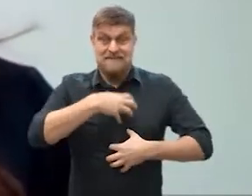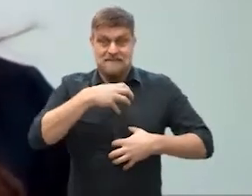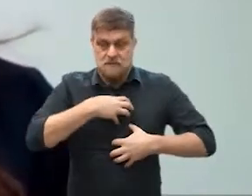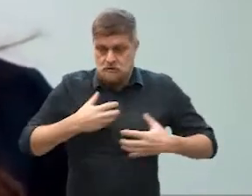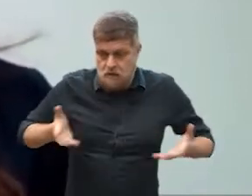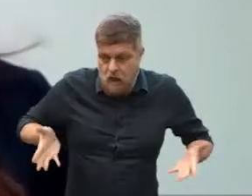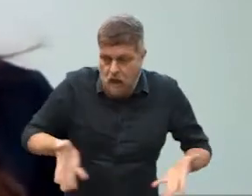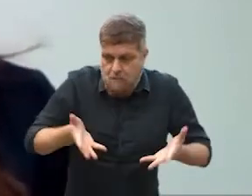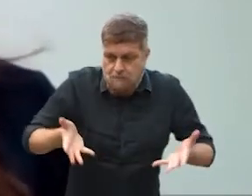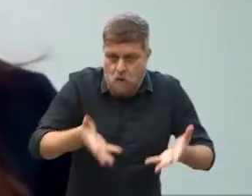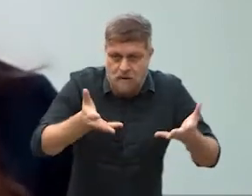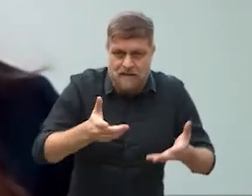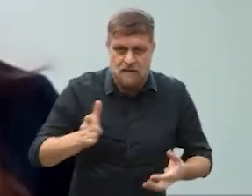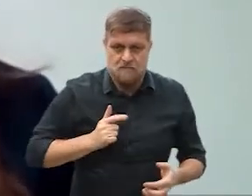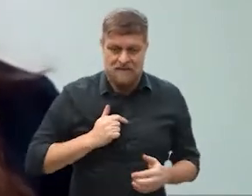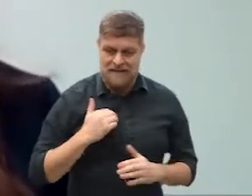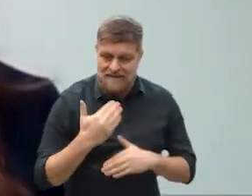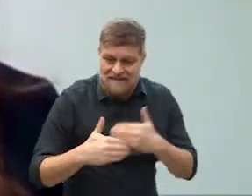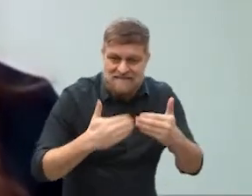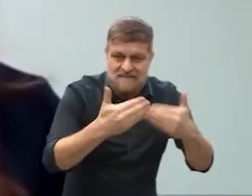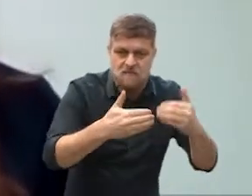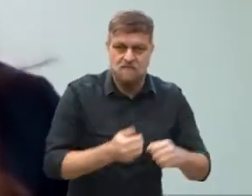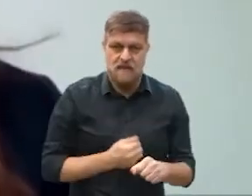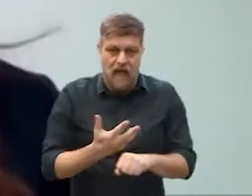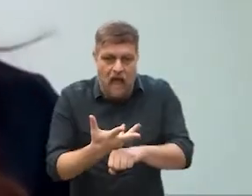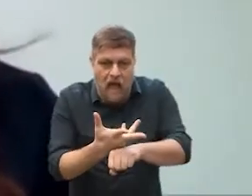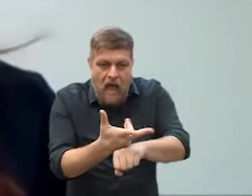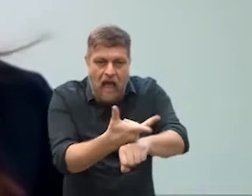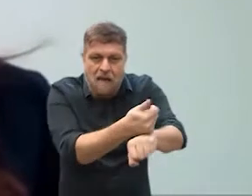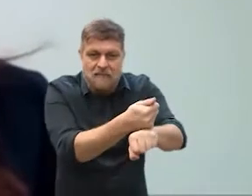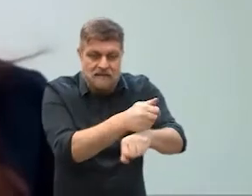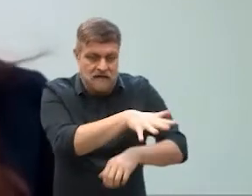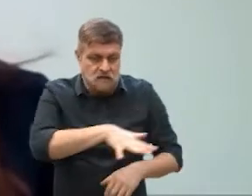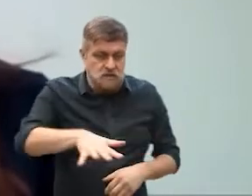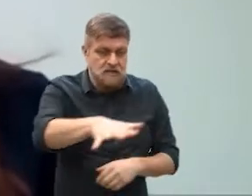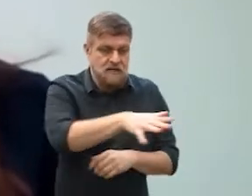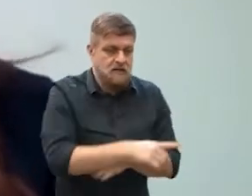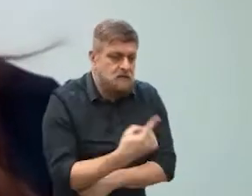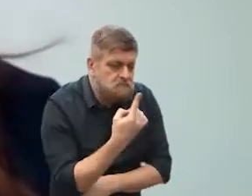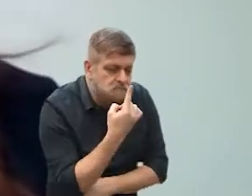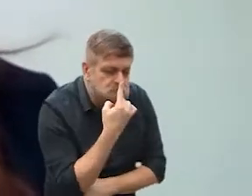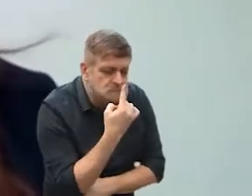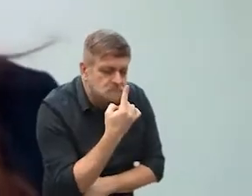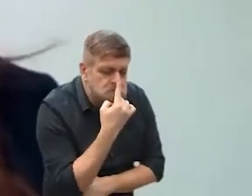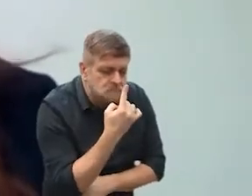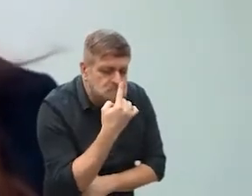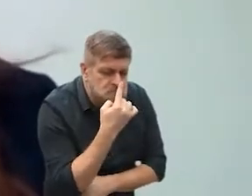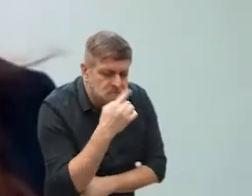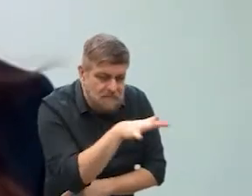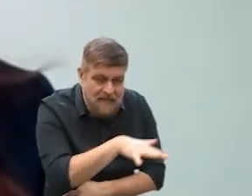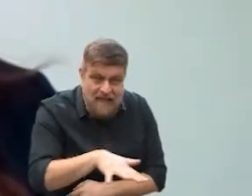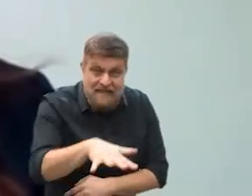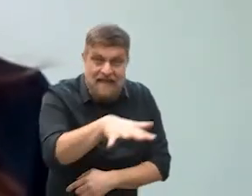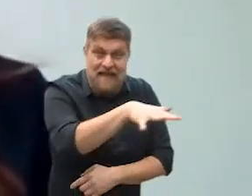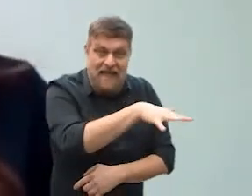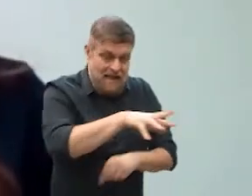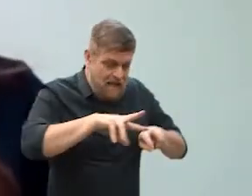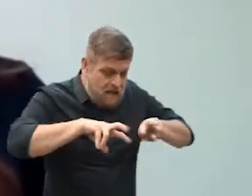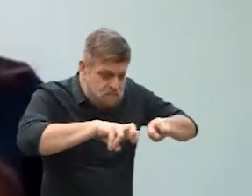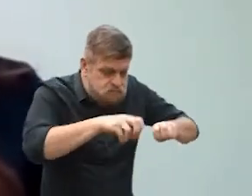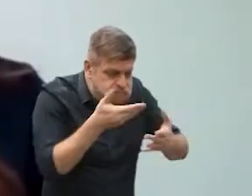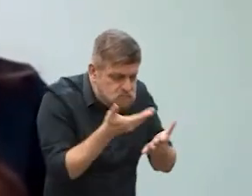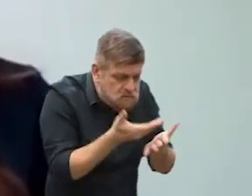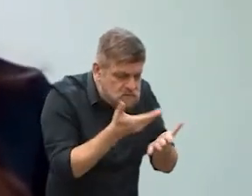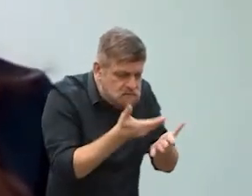para desenvolver habilidades e competências que eles têm preferência, aprofundar em áreas de preferência deles